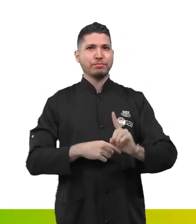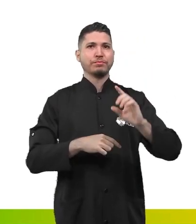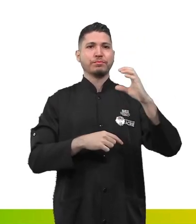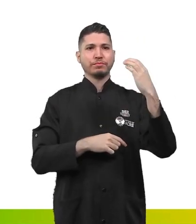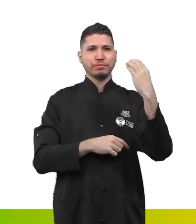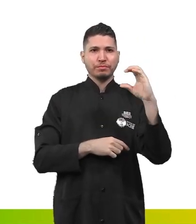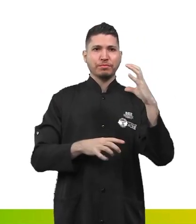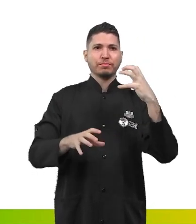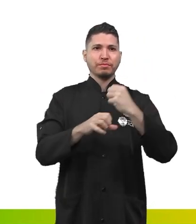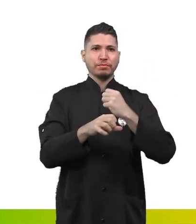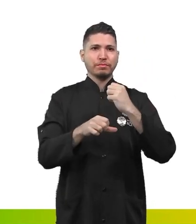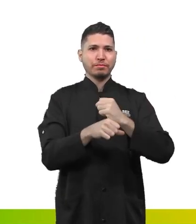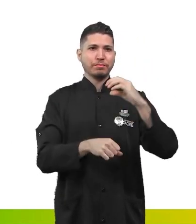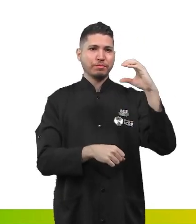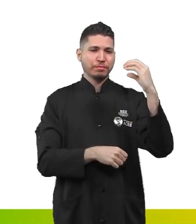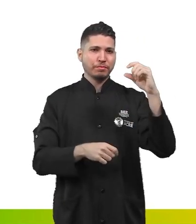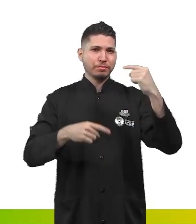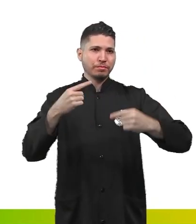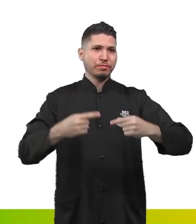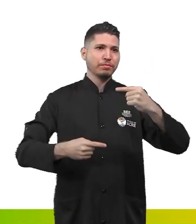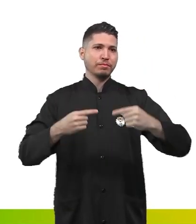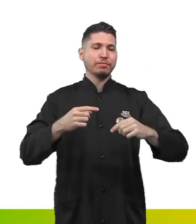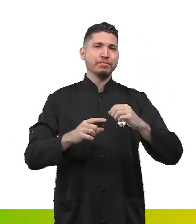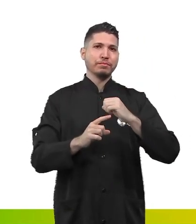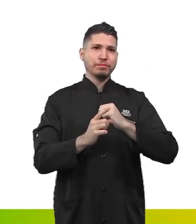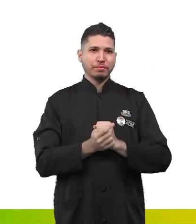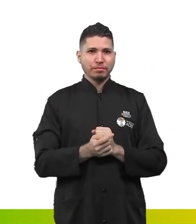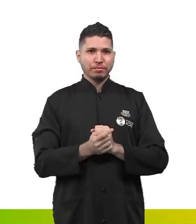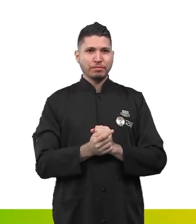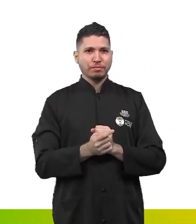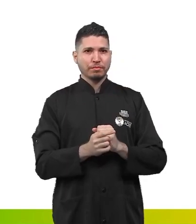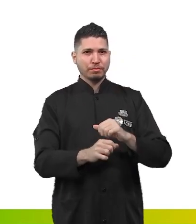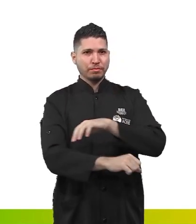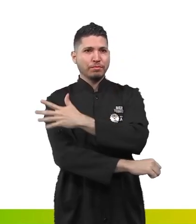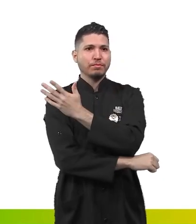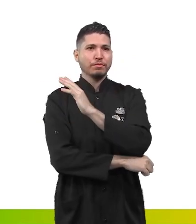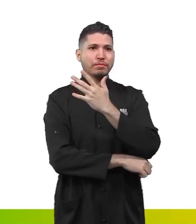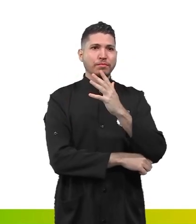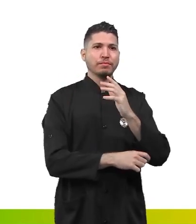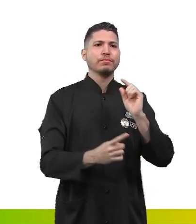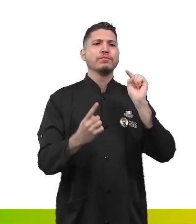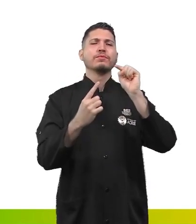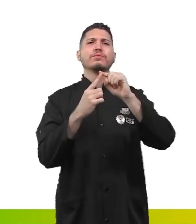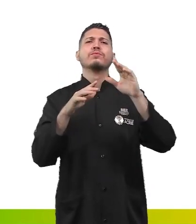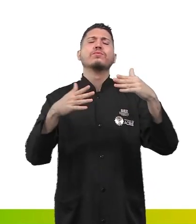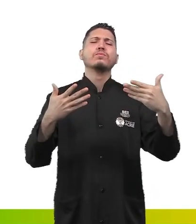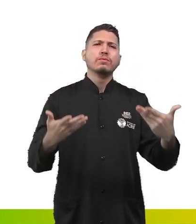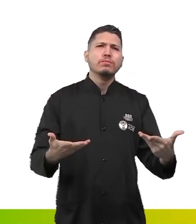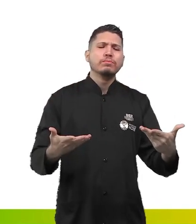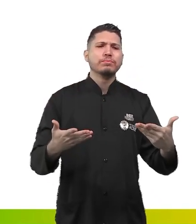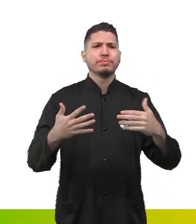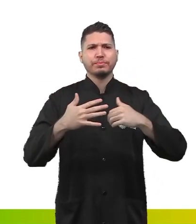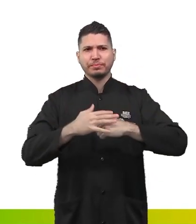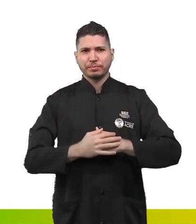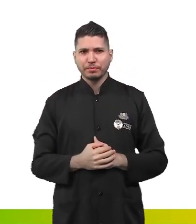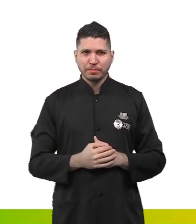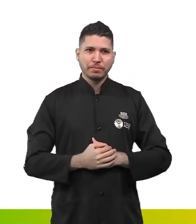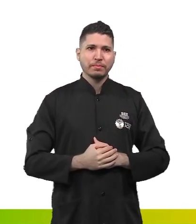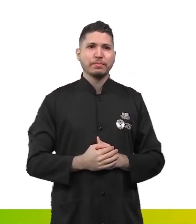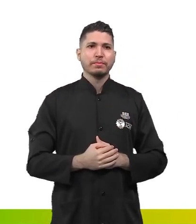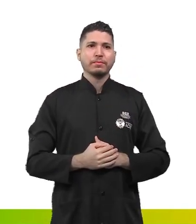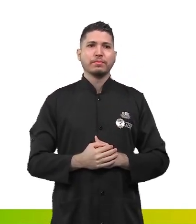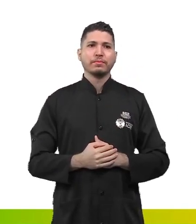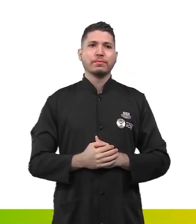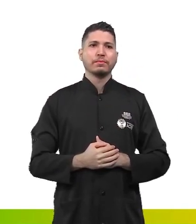Então, visa indicar os limites e as finalidades da intervenção humana sobre a